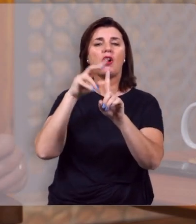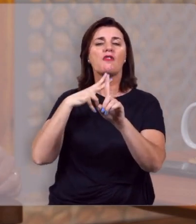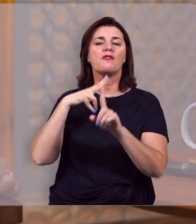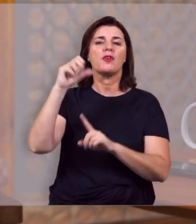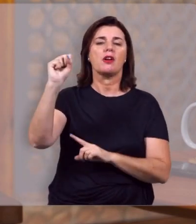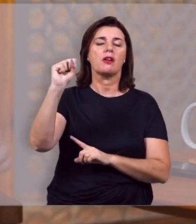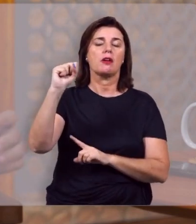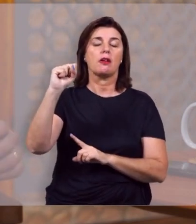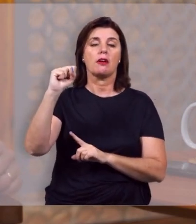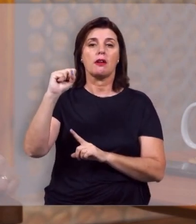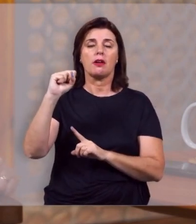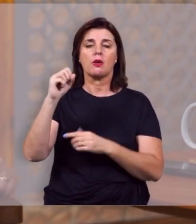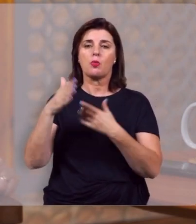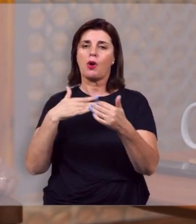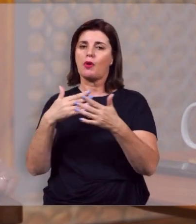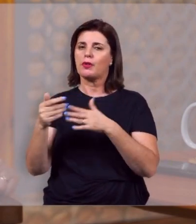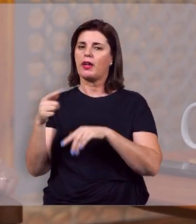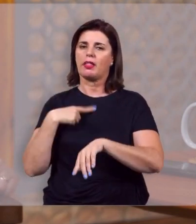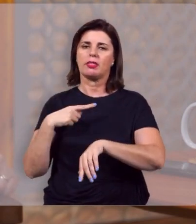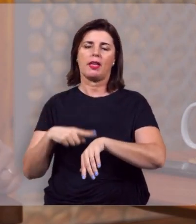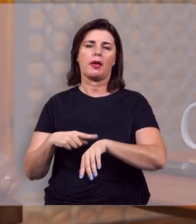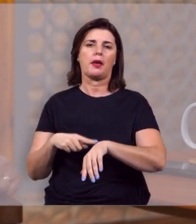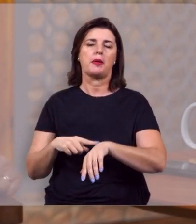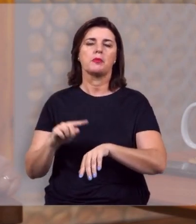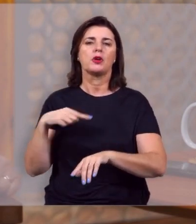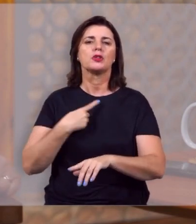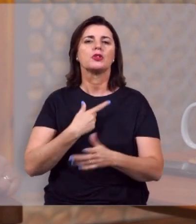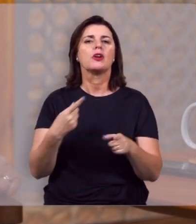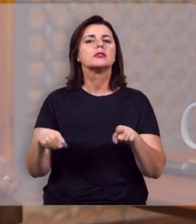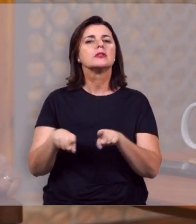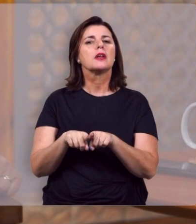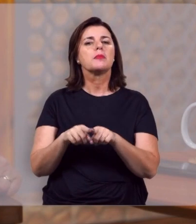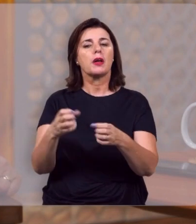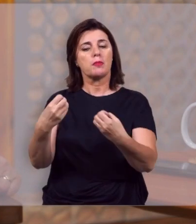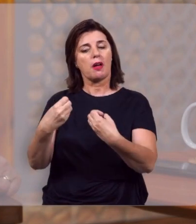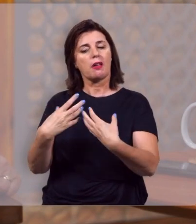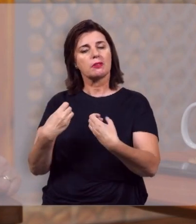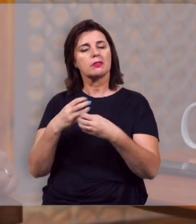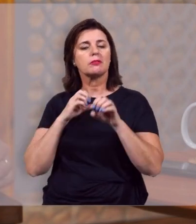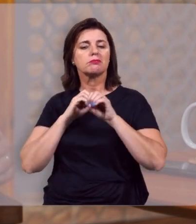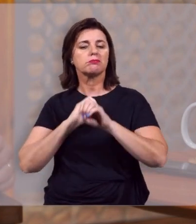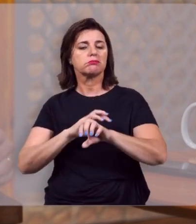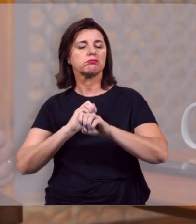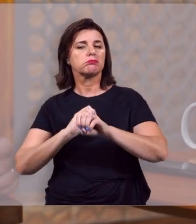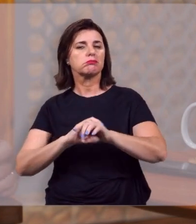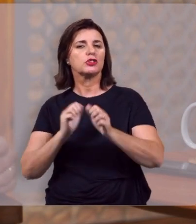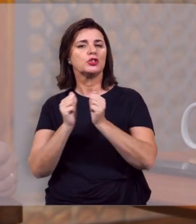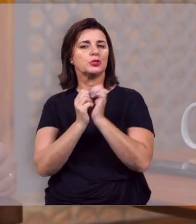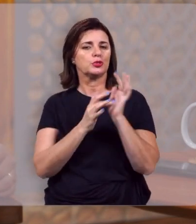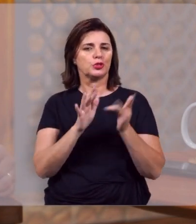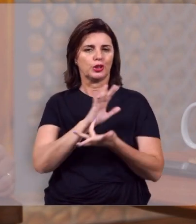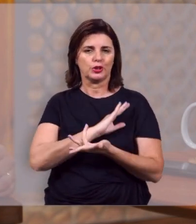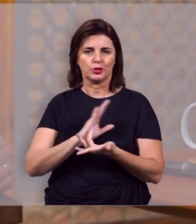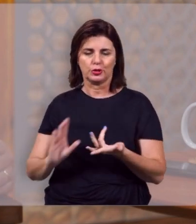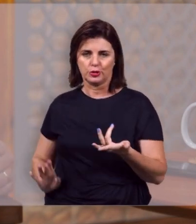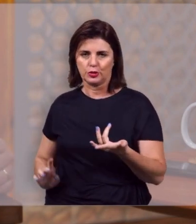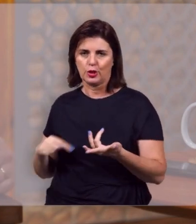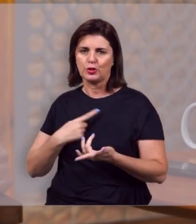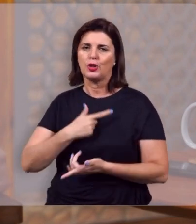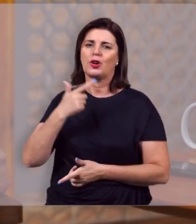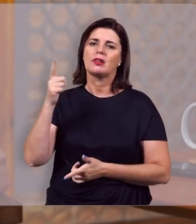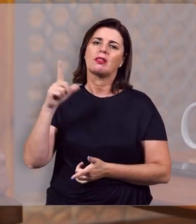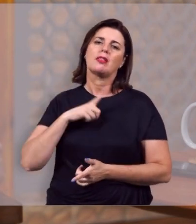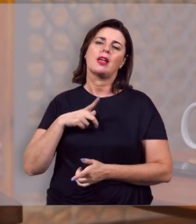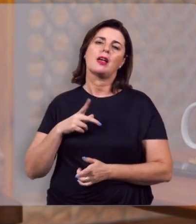a vitória a qualquer preço, nós fomos então ensinados que em Cristo Jesus